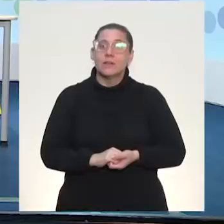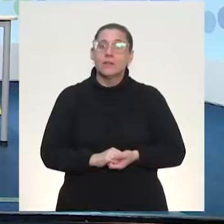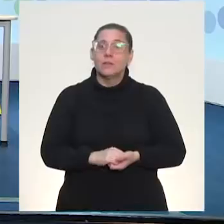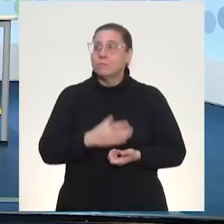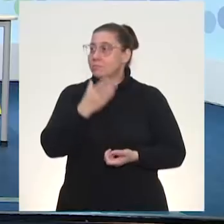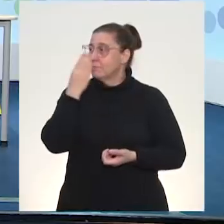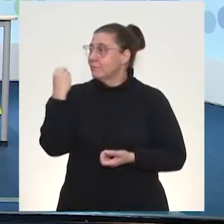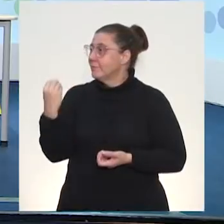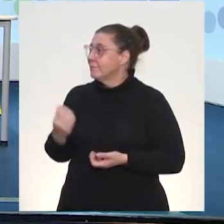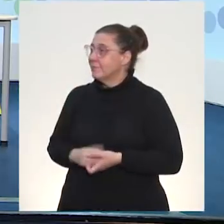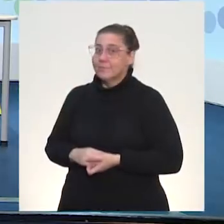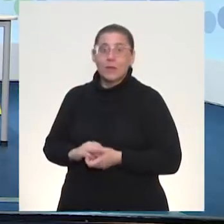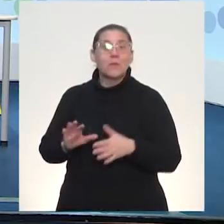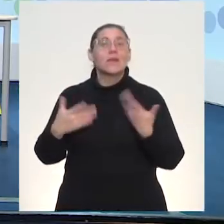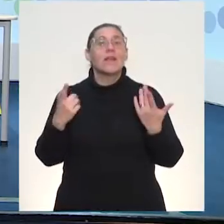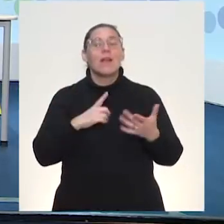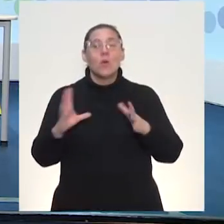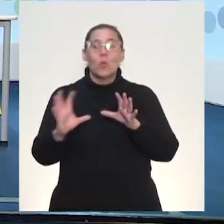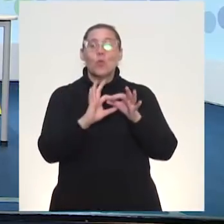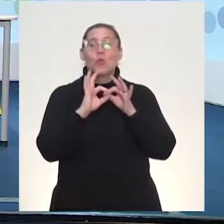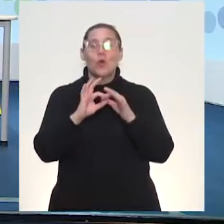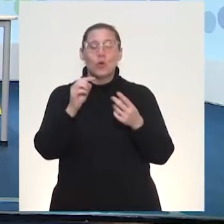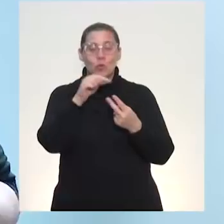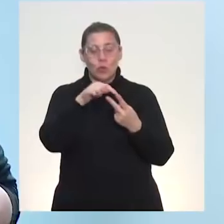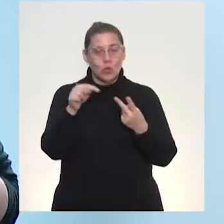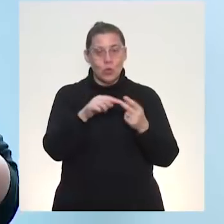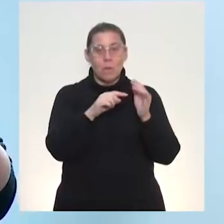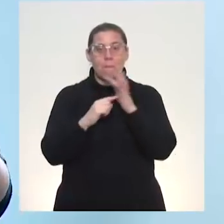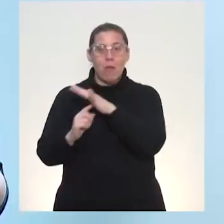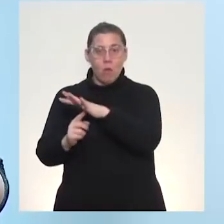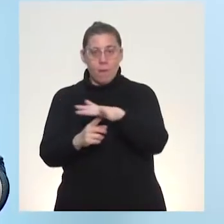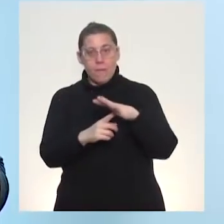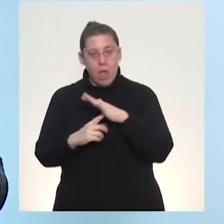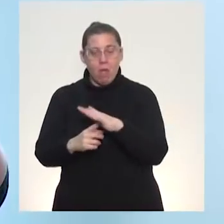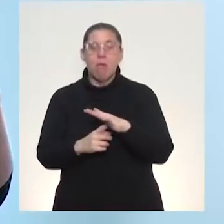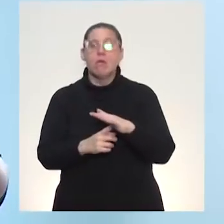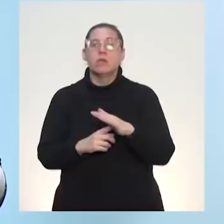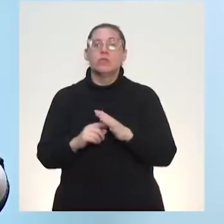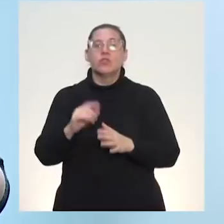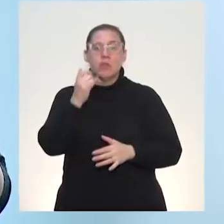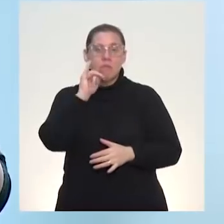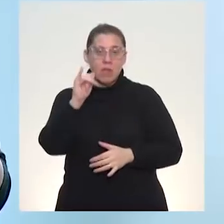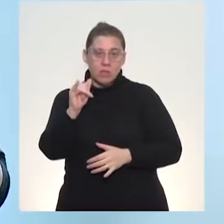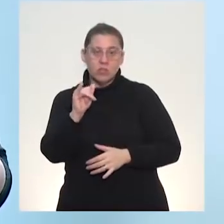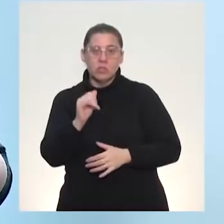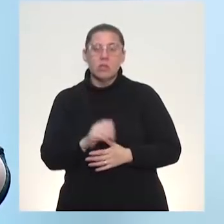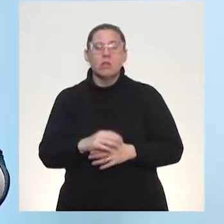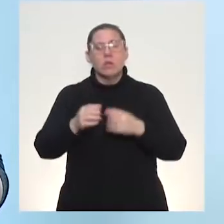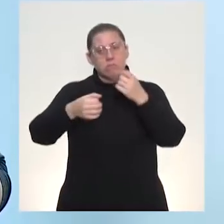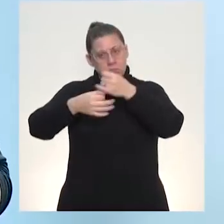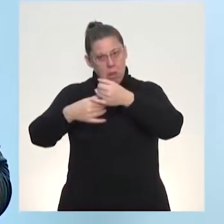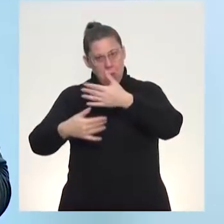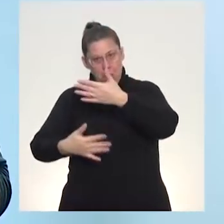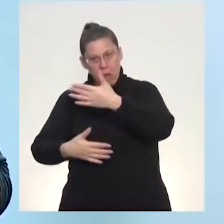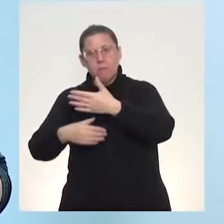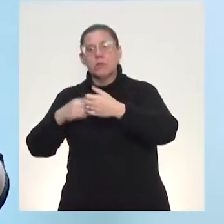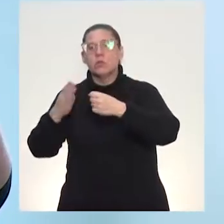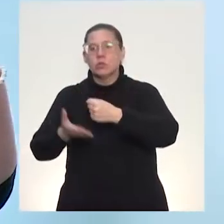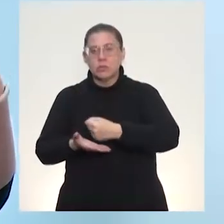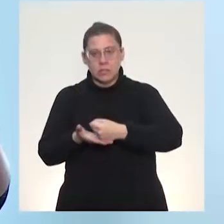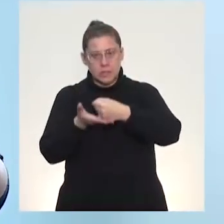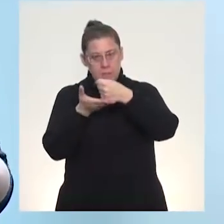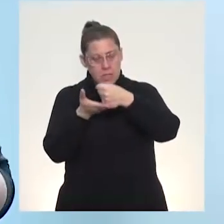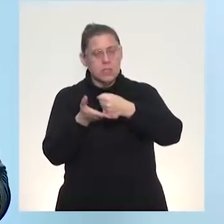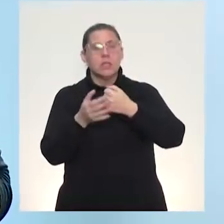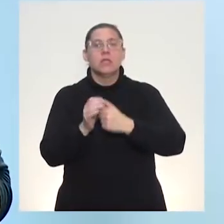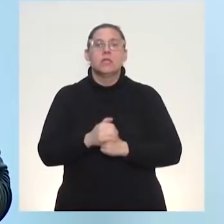esqueci a palavra. Relação que isso tem, relação, né, entre meio ambiente, consumo de energia. Citaram bastante sobre sustentabilidade,